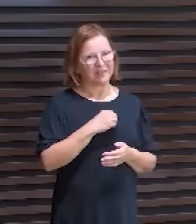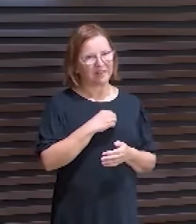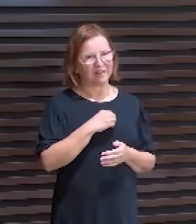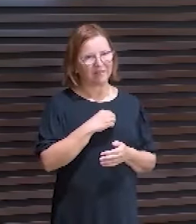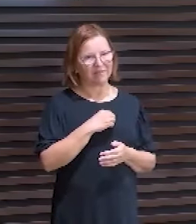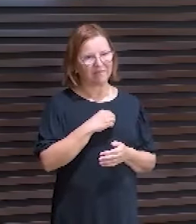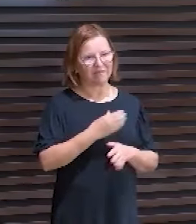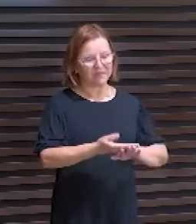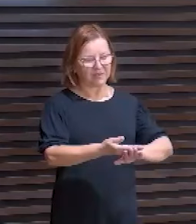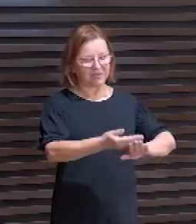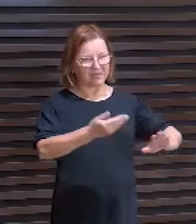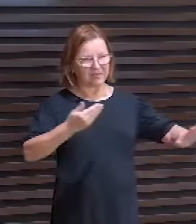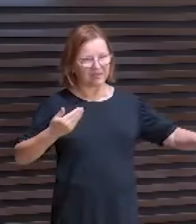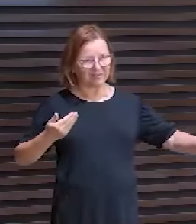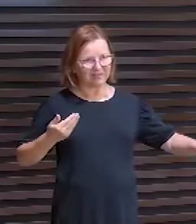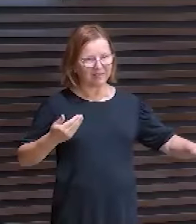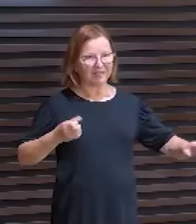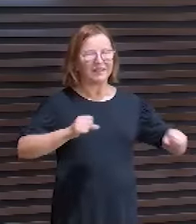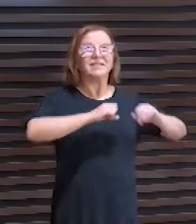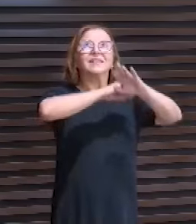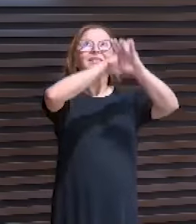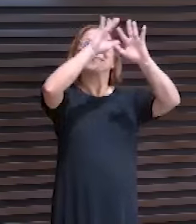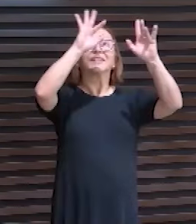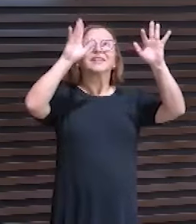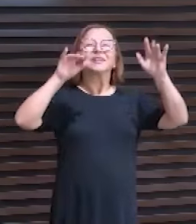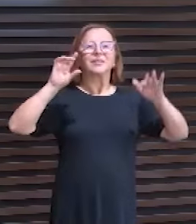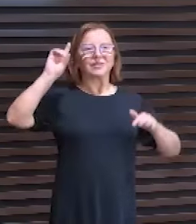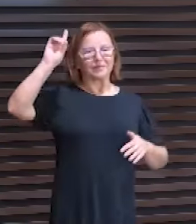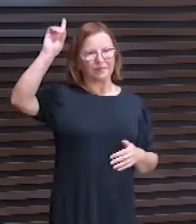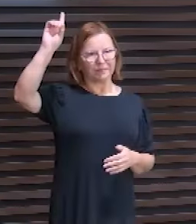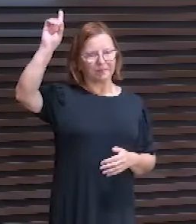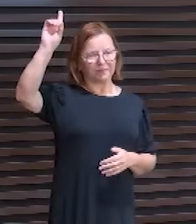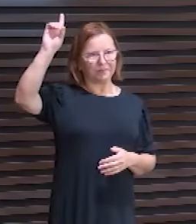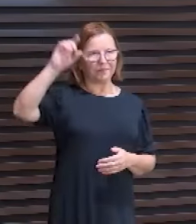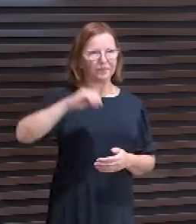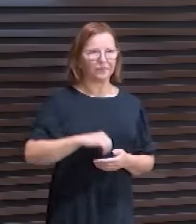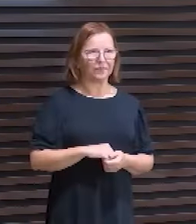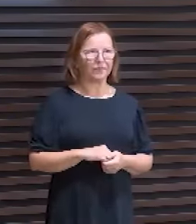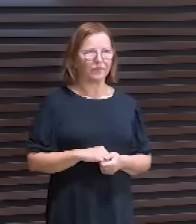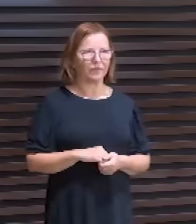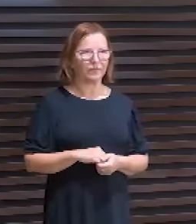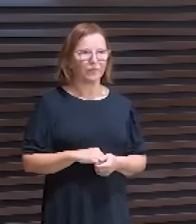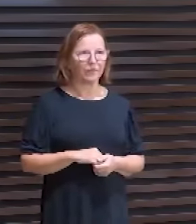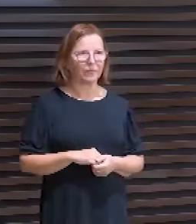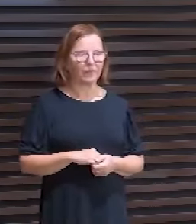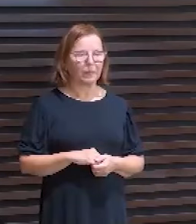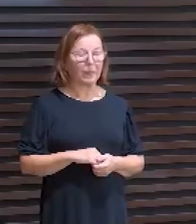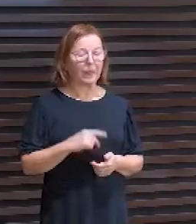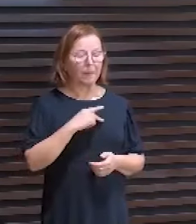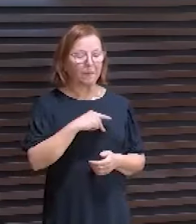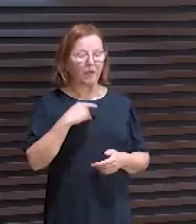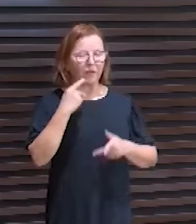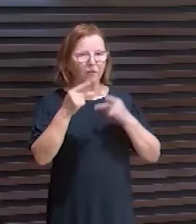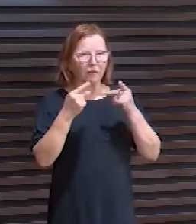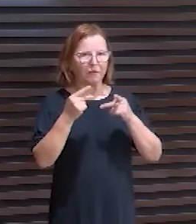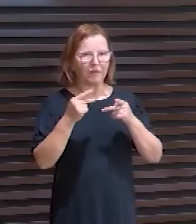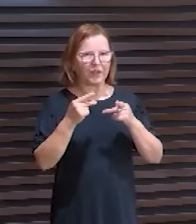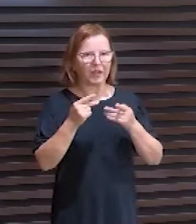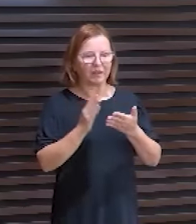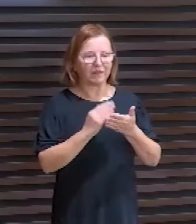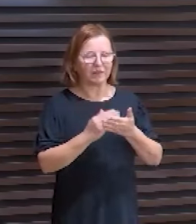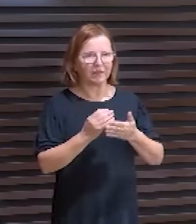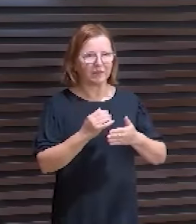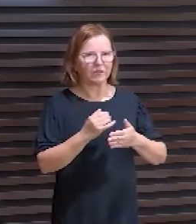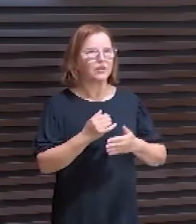destituídos estão da glória de Deus quando Paulo fala lá em Filipenses que não